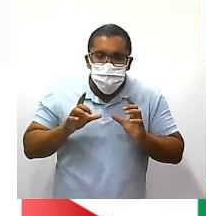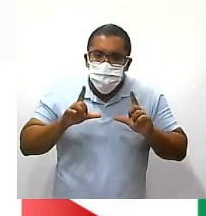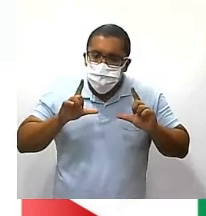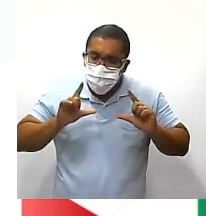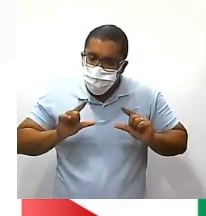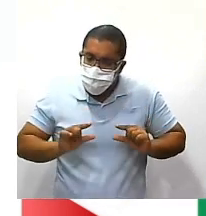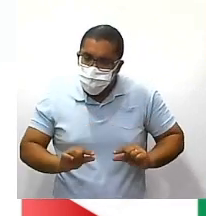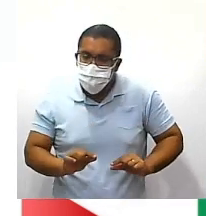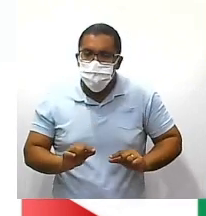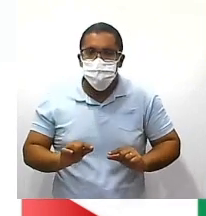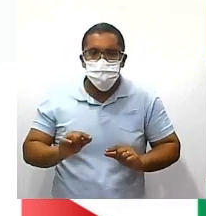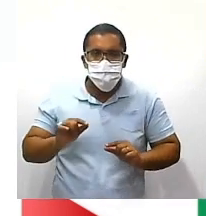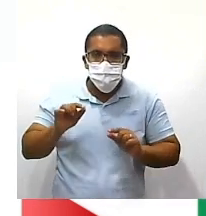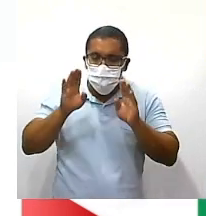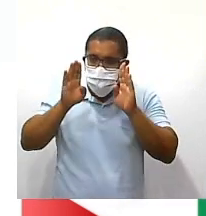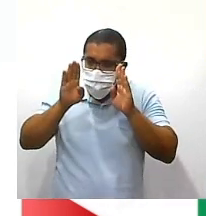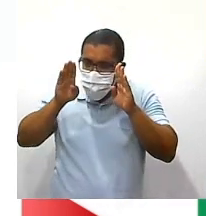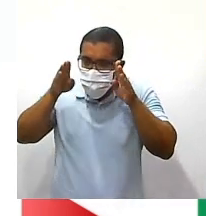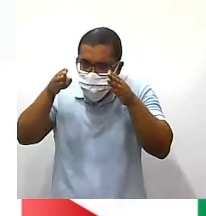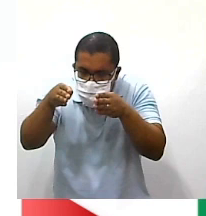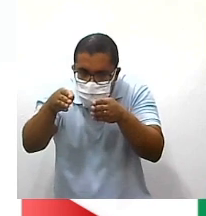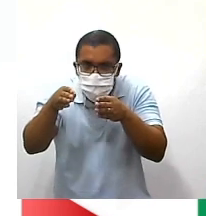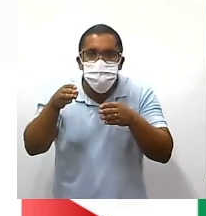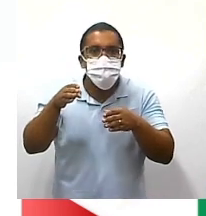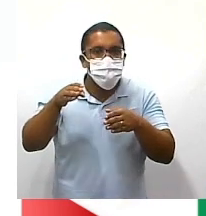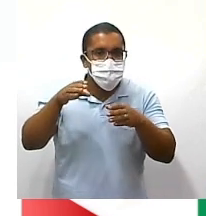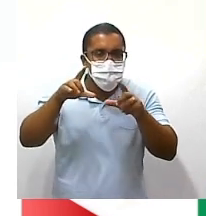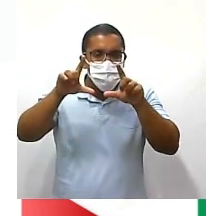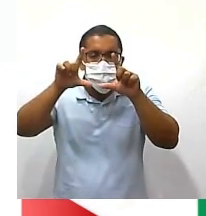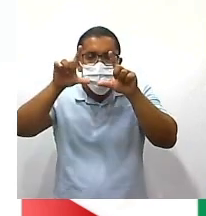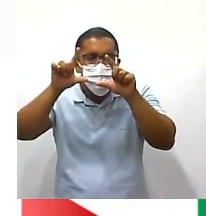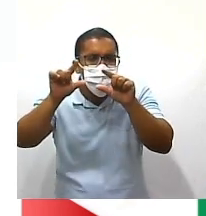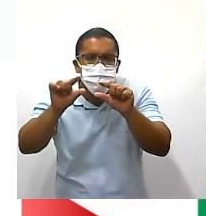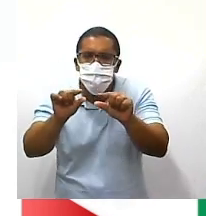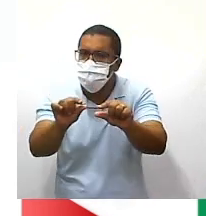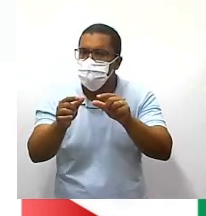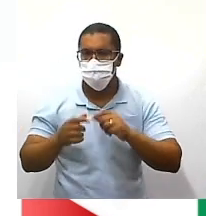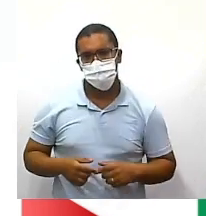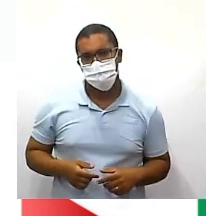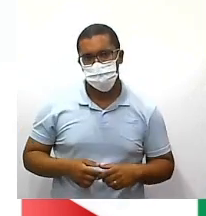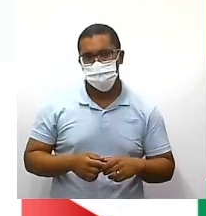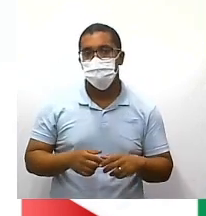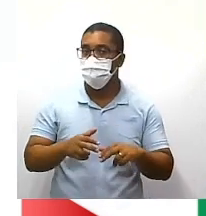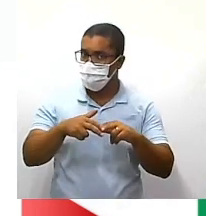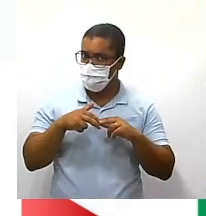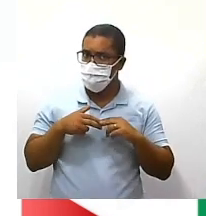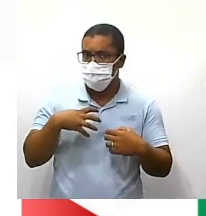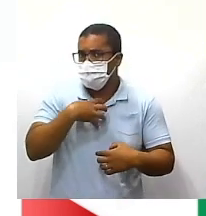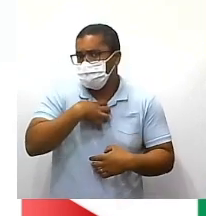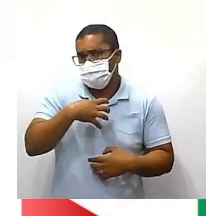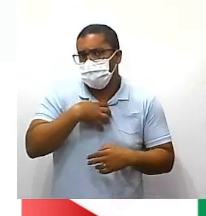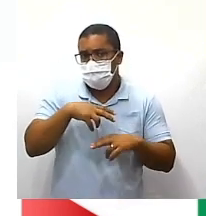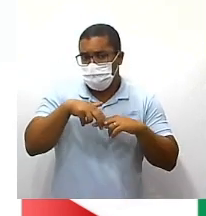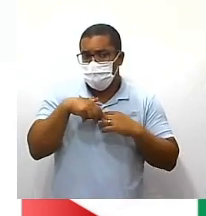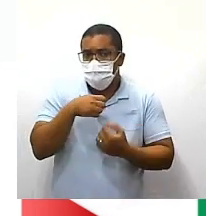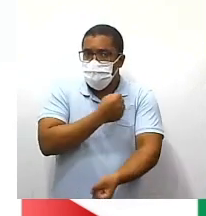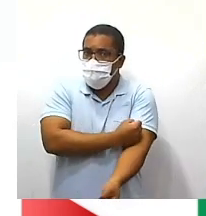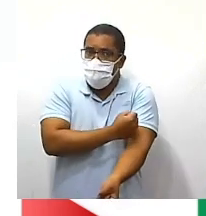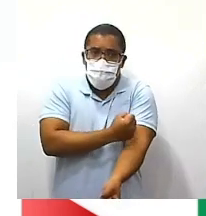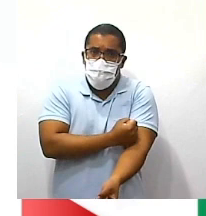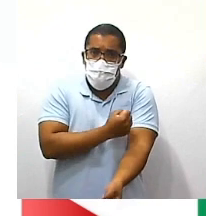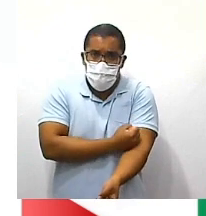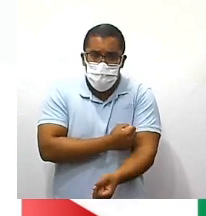intelectual, a concentração, todos esses efeitos, né, são efeitos colaterais das drogas que